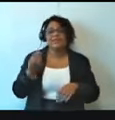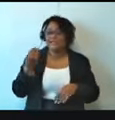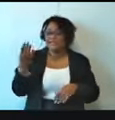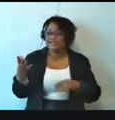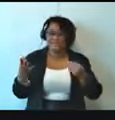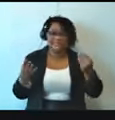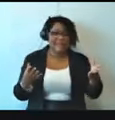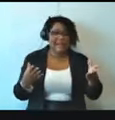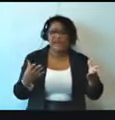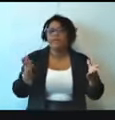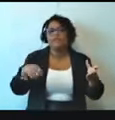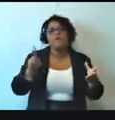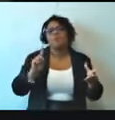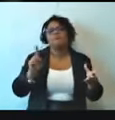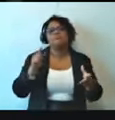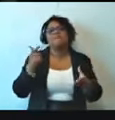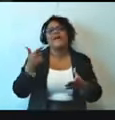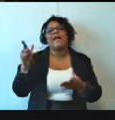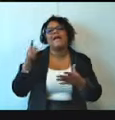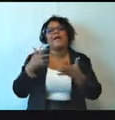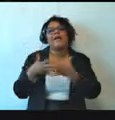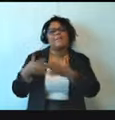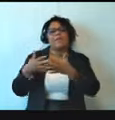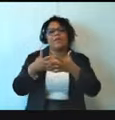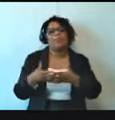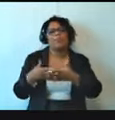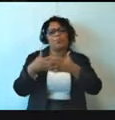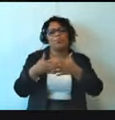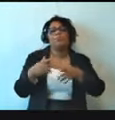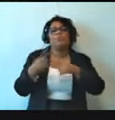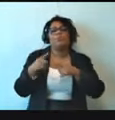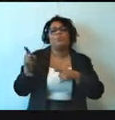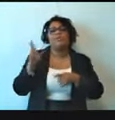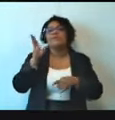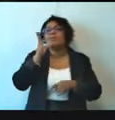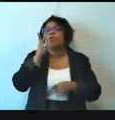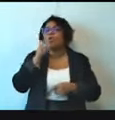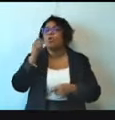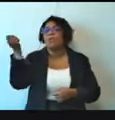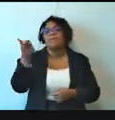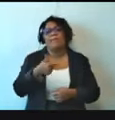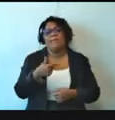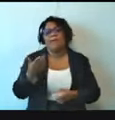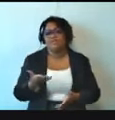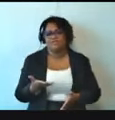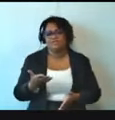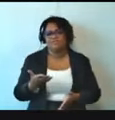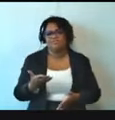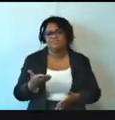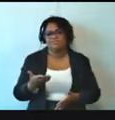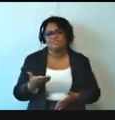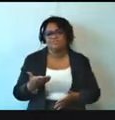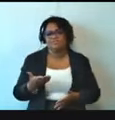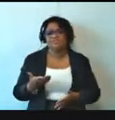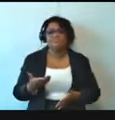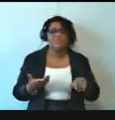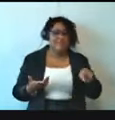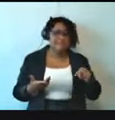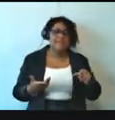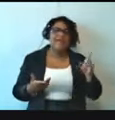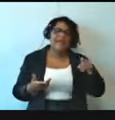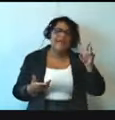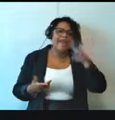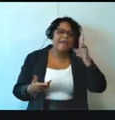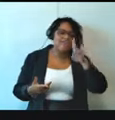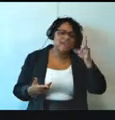porque o tempo de entrega é muito maior e normalmente são cargas de emergência. Então,